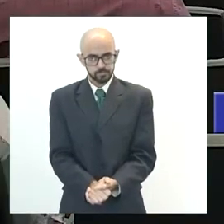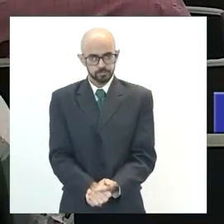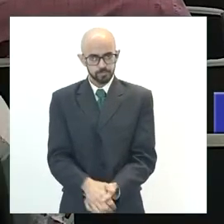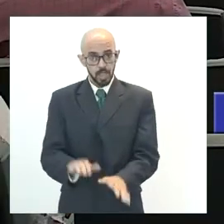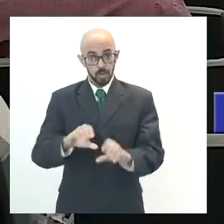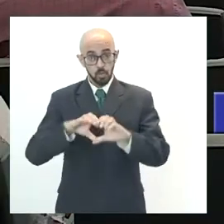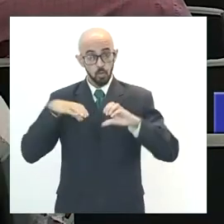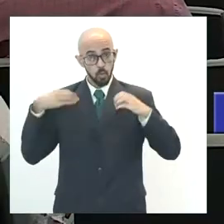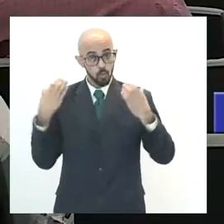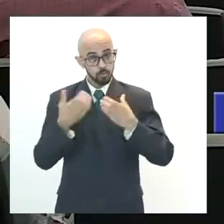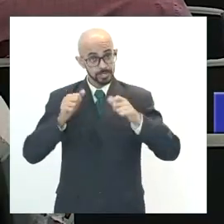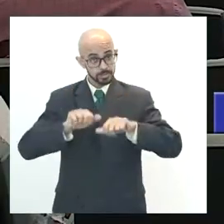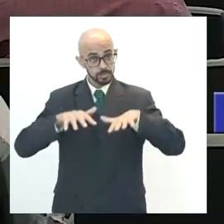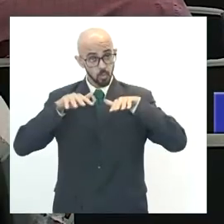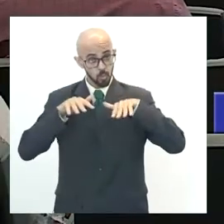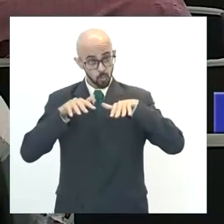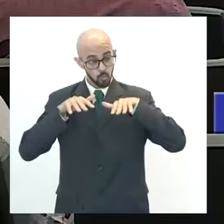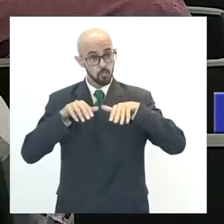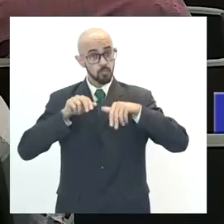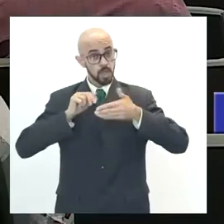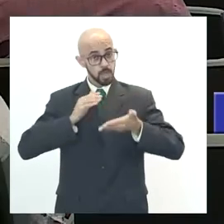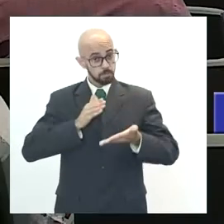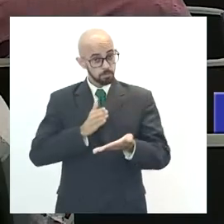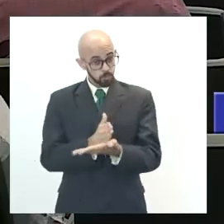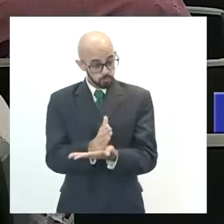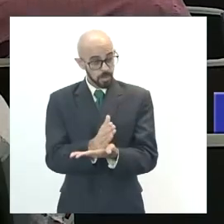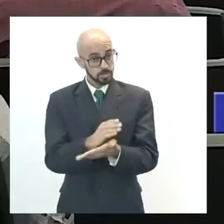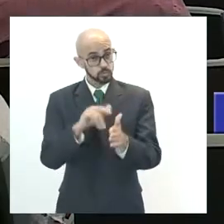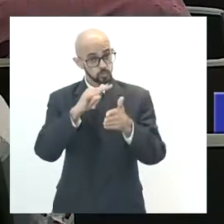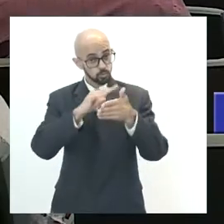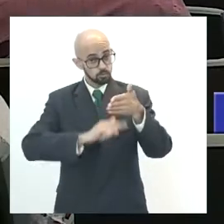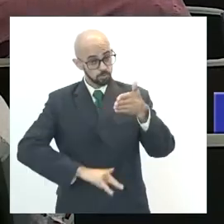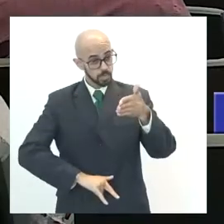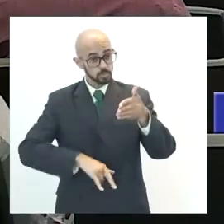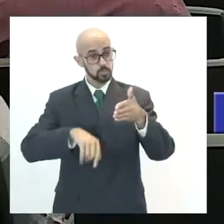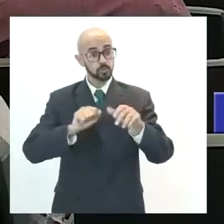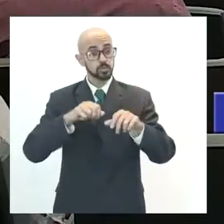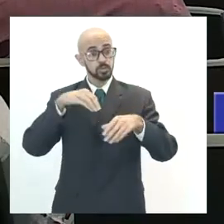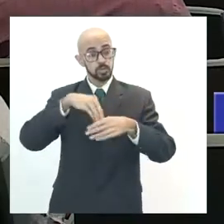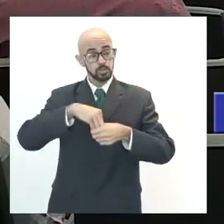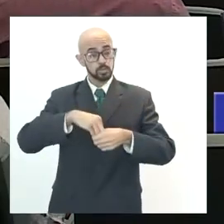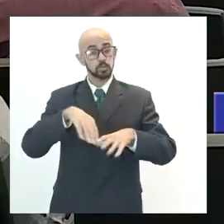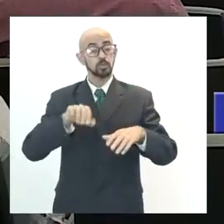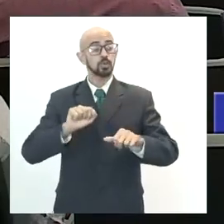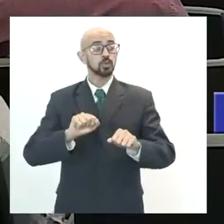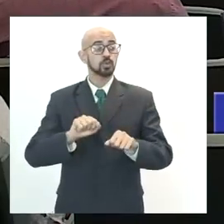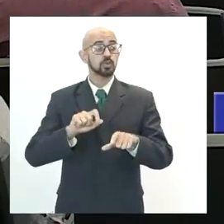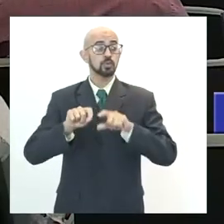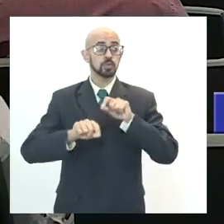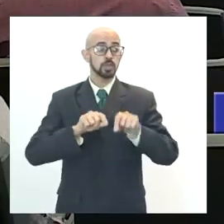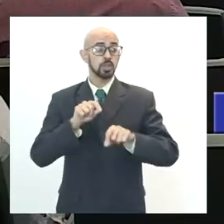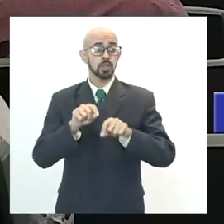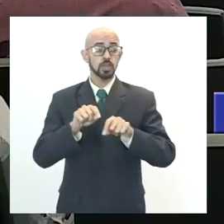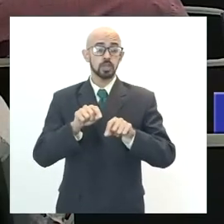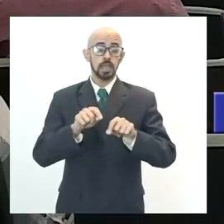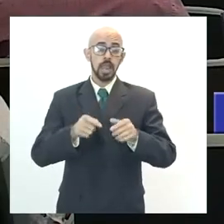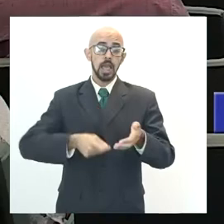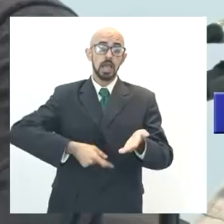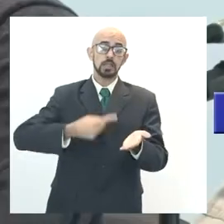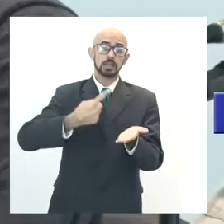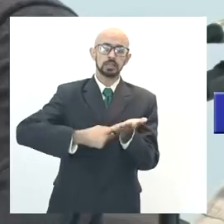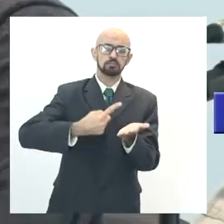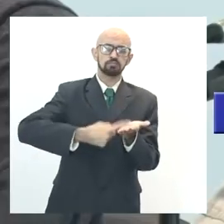convenção foi aprovada a convenção me dá essa convenção ela ela determina